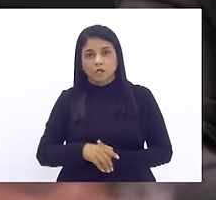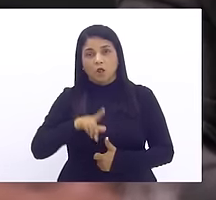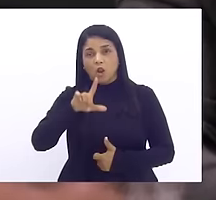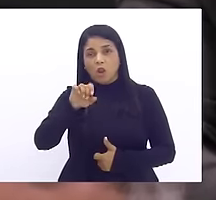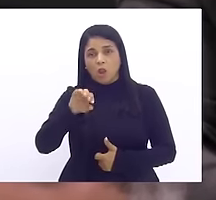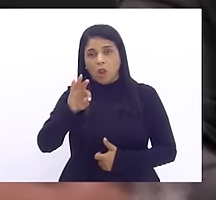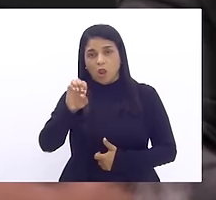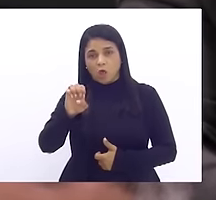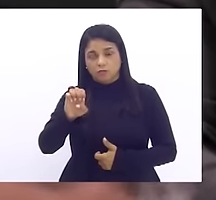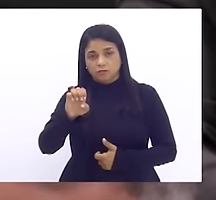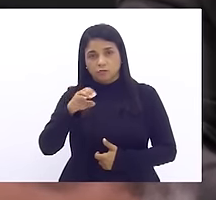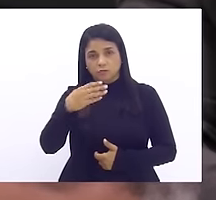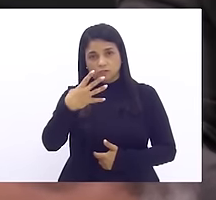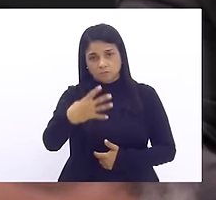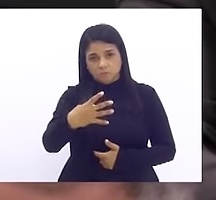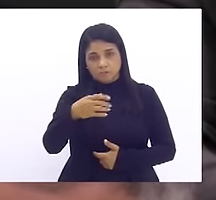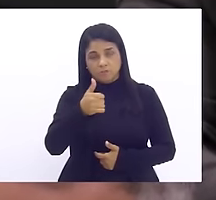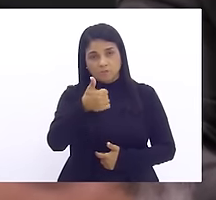005